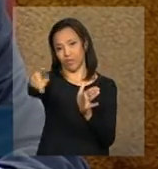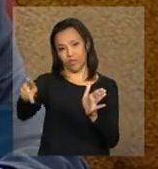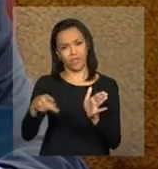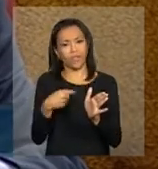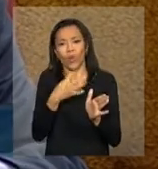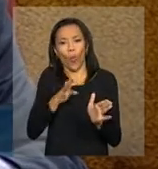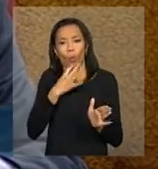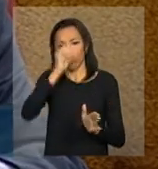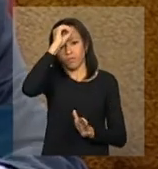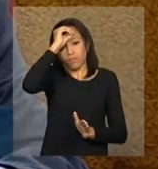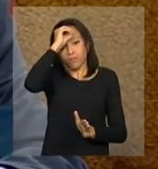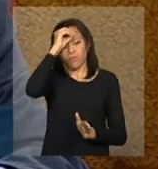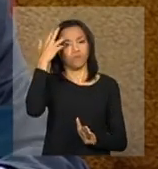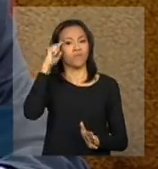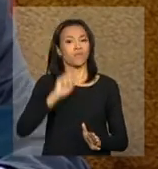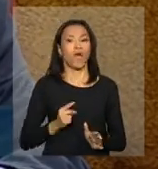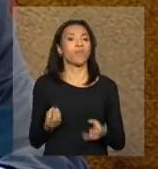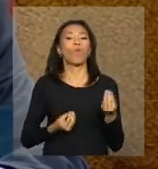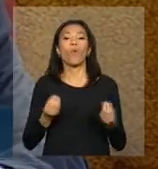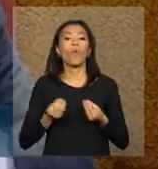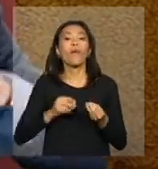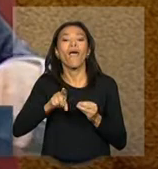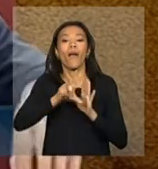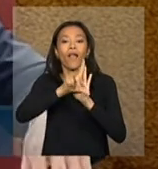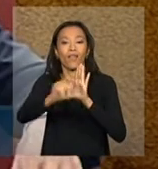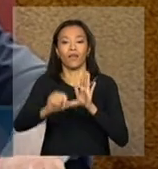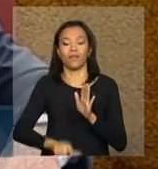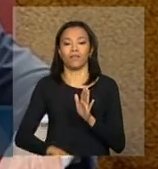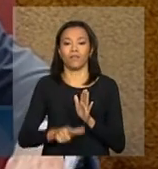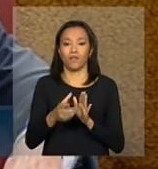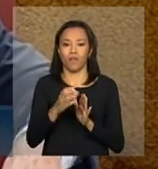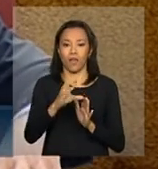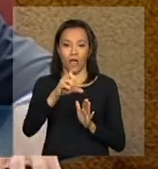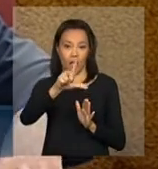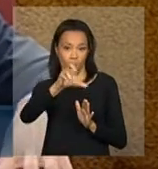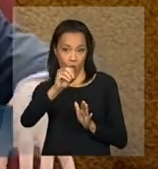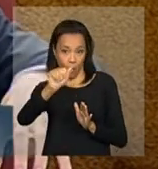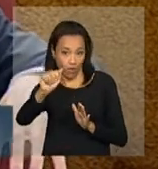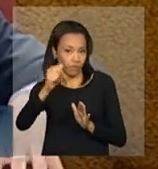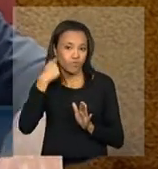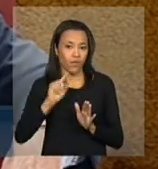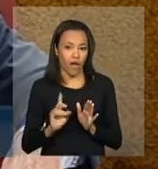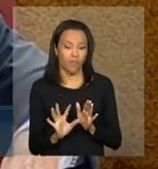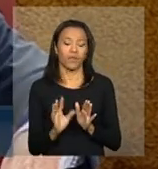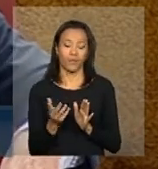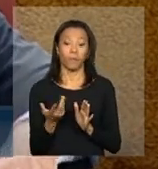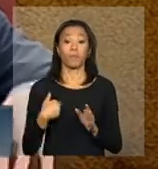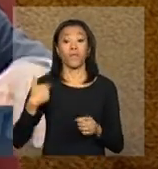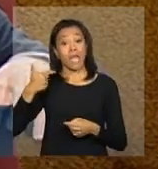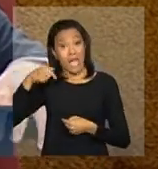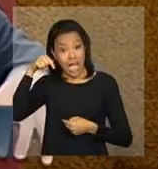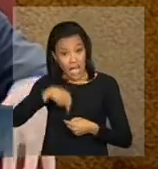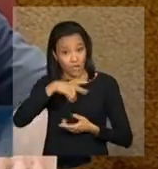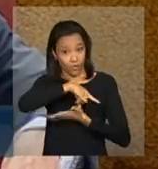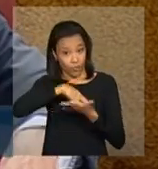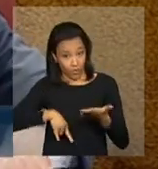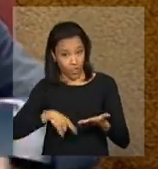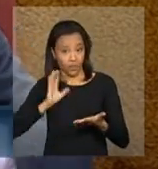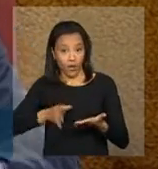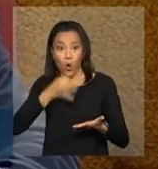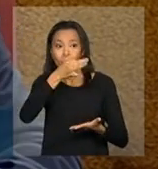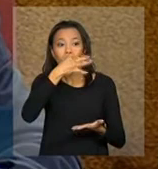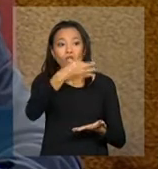essa familiaridade e esse manuseio da lei orçamentária. Além desse documento, que foi produzido em conjunto com a sociedade civil